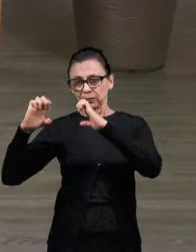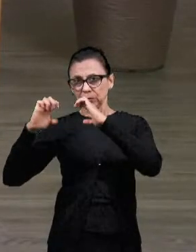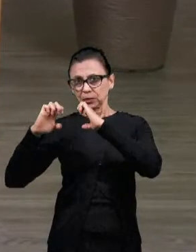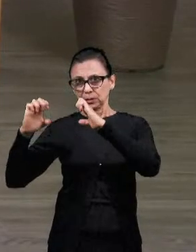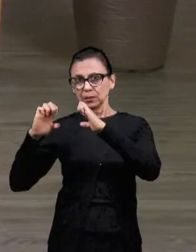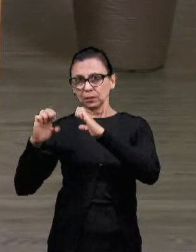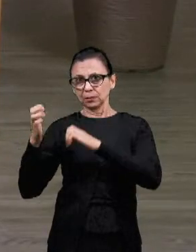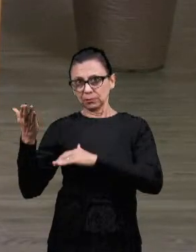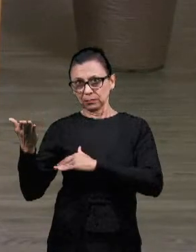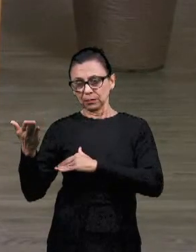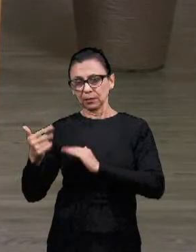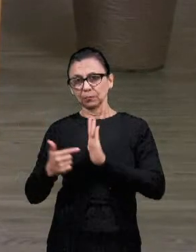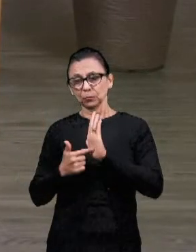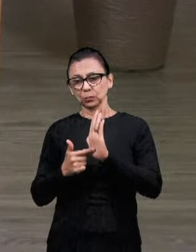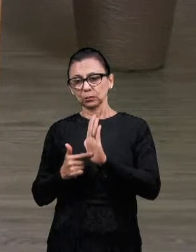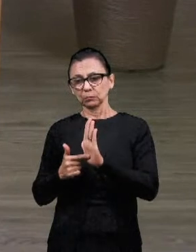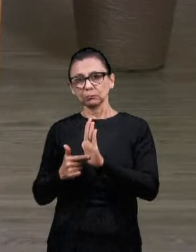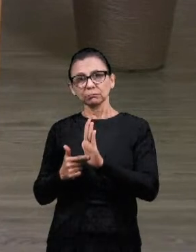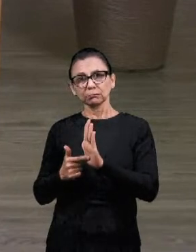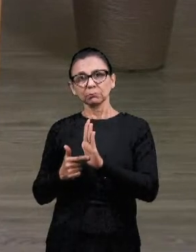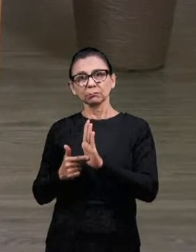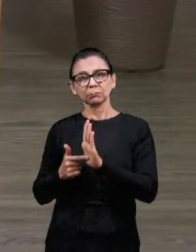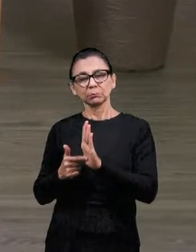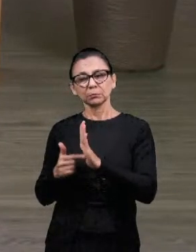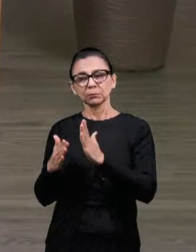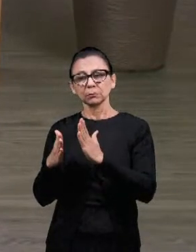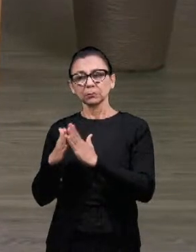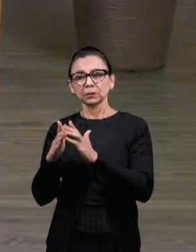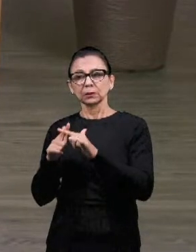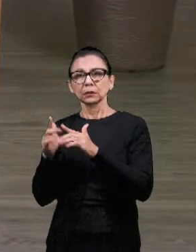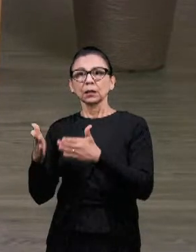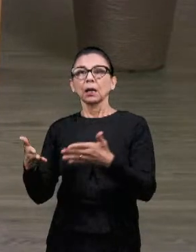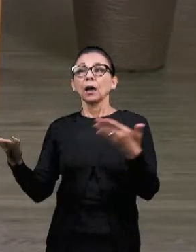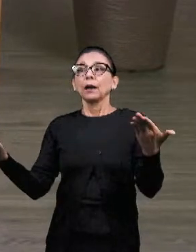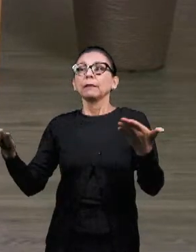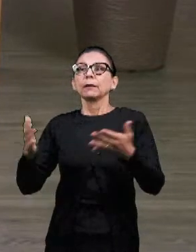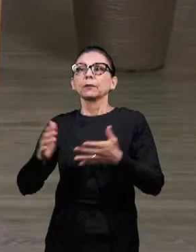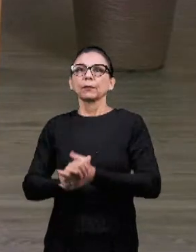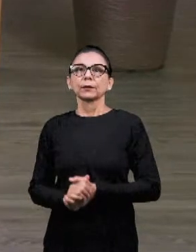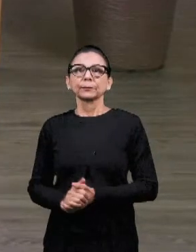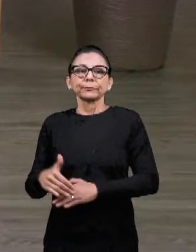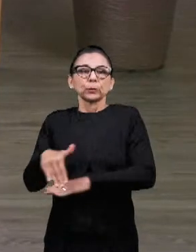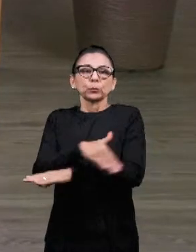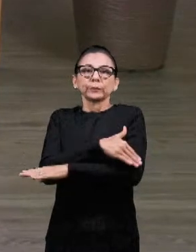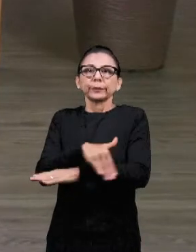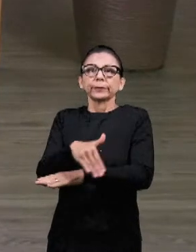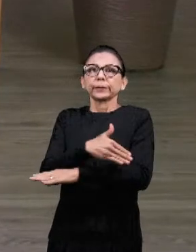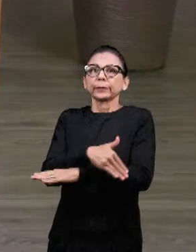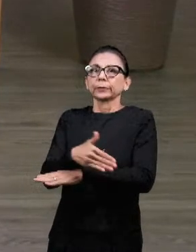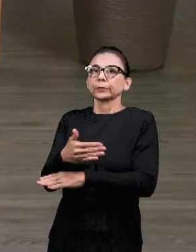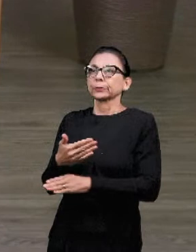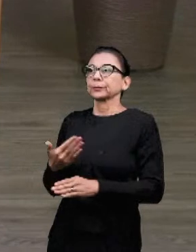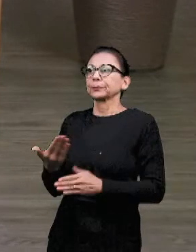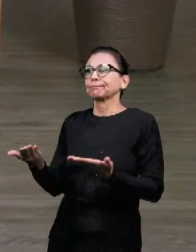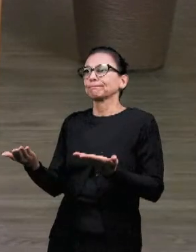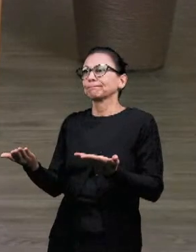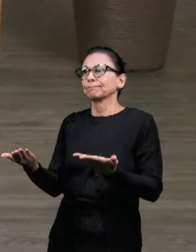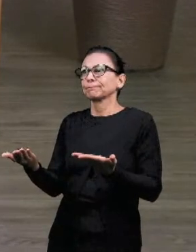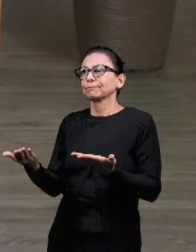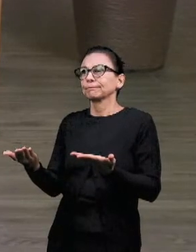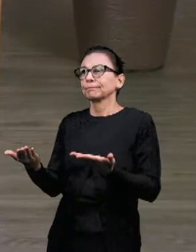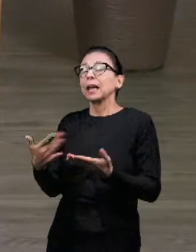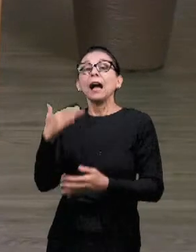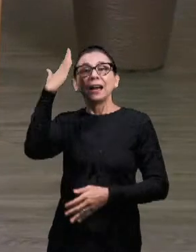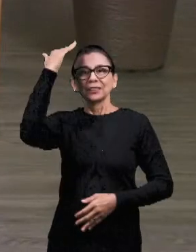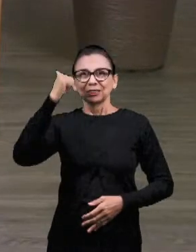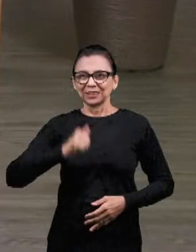para a igreja. Mas agora o problema, qual o endereço da igreja aqui em Londres? E essa irmã falou assim, ah, já sei. Me dá